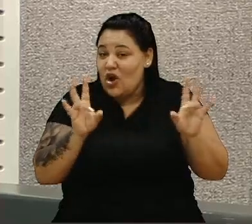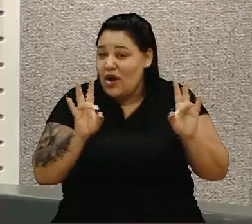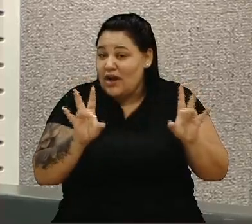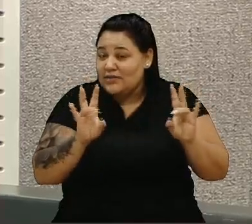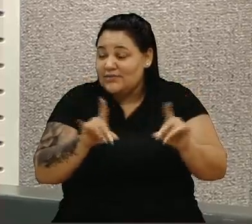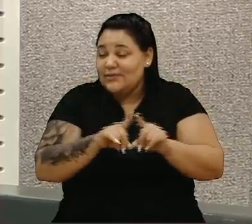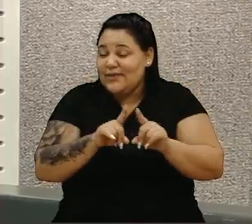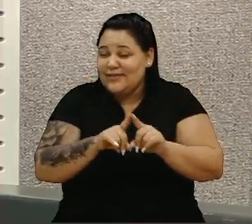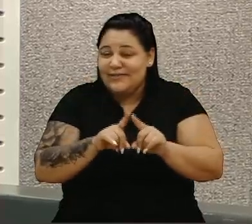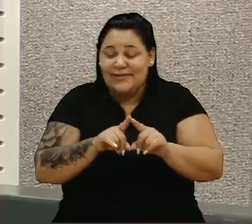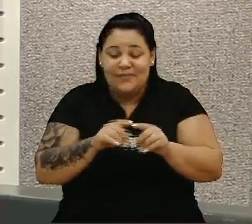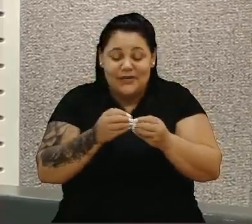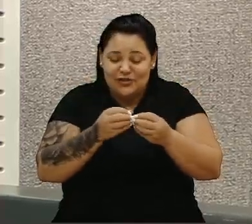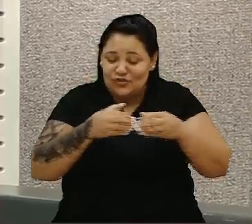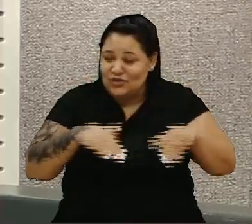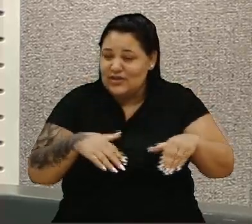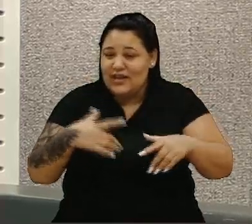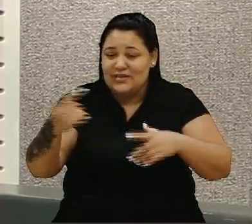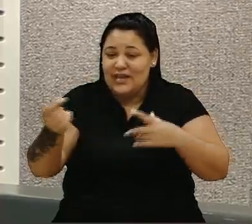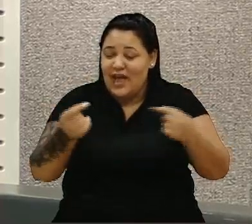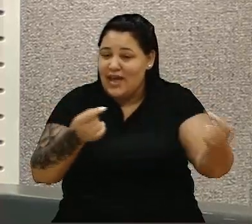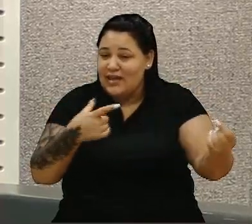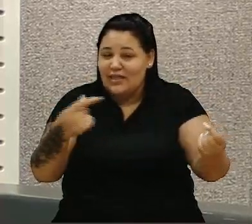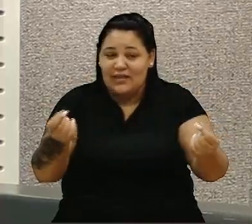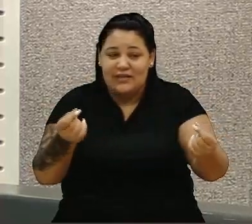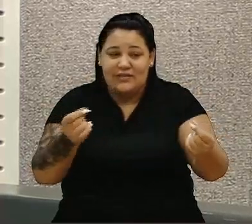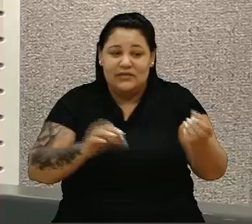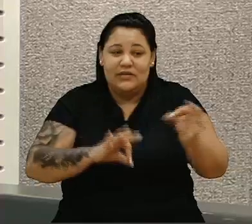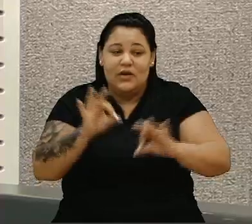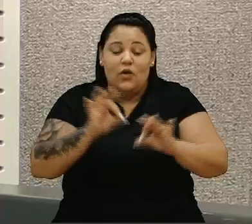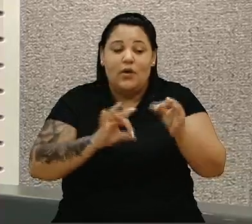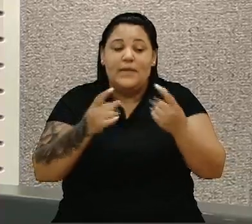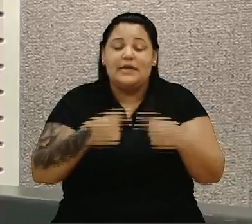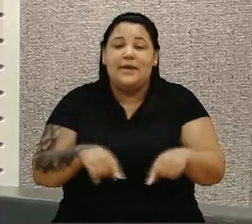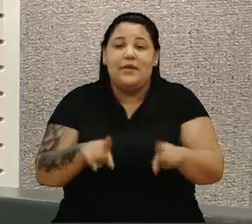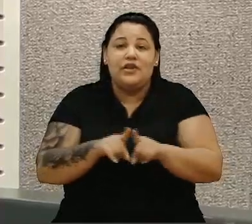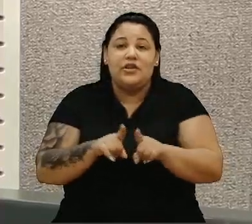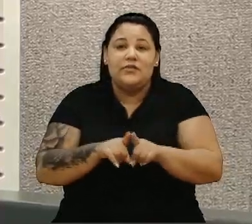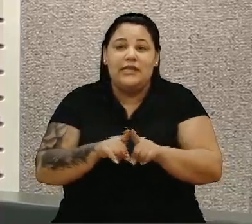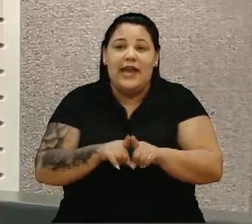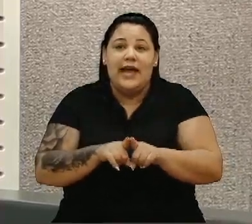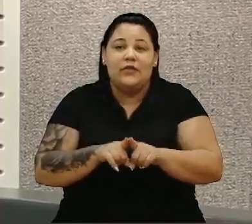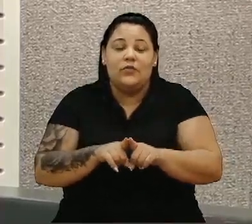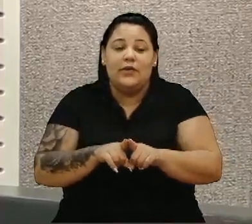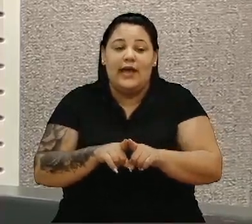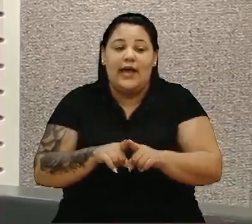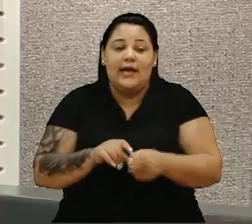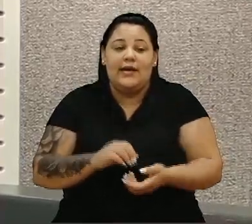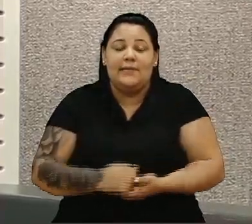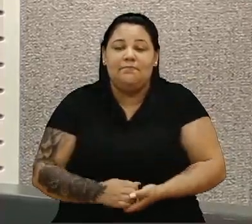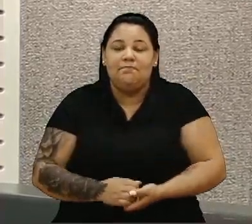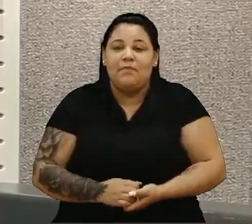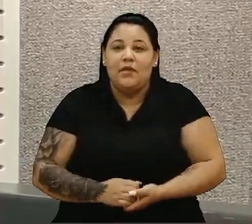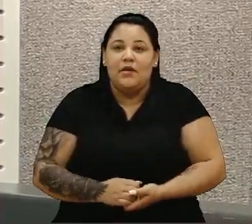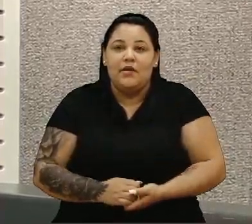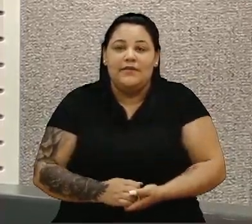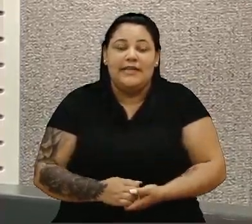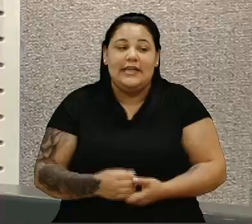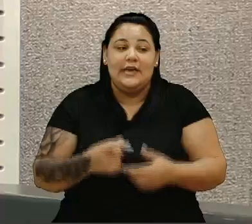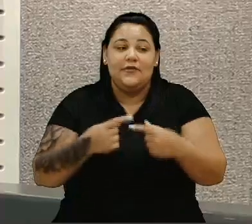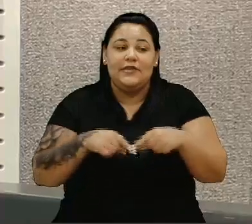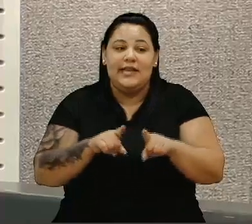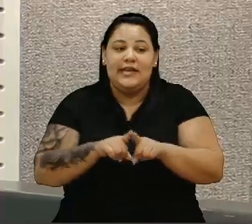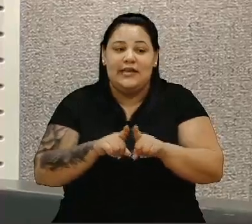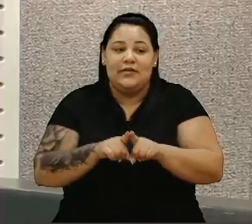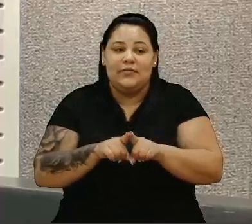dos adolescentes, a evasão escolar, próprio bullying e tantas outras situações. Então, dizer que a gente é parceiro, acho que é importante fomentar de fato,